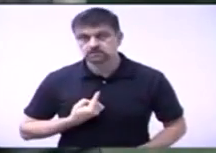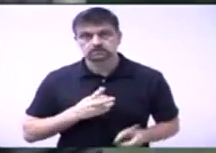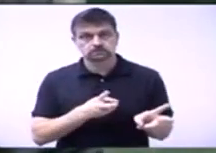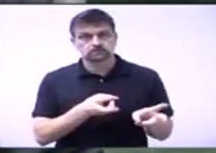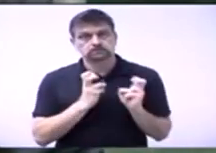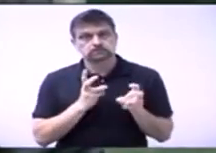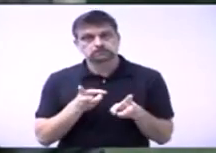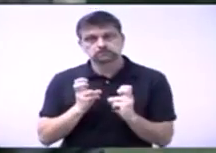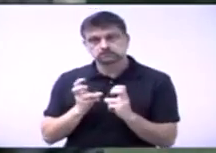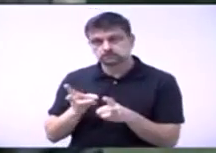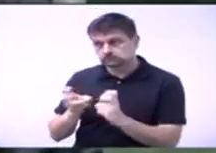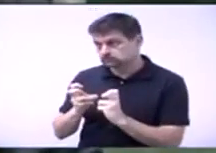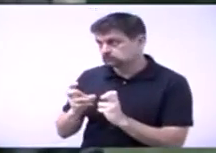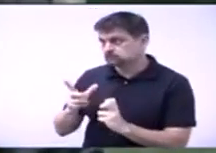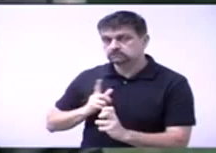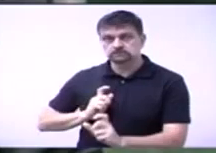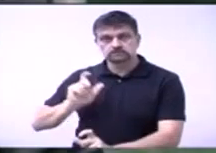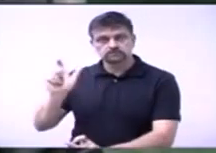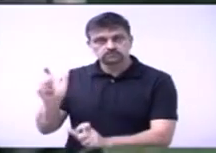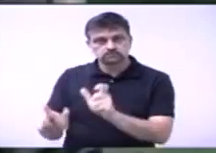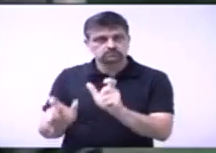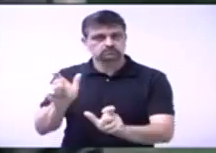visto muita gente